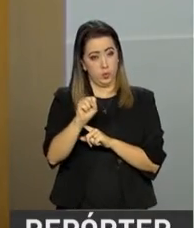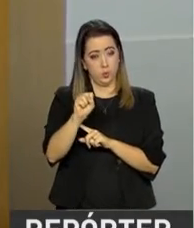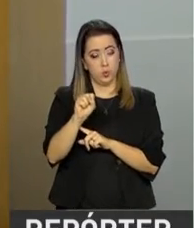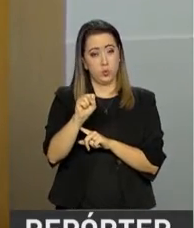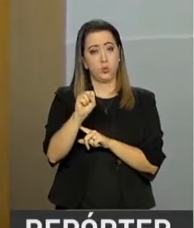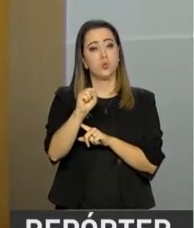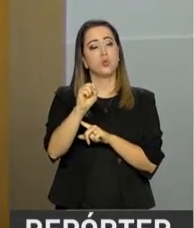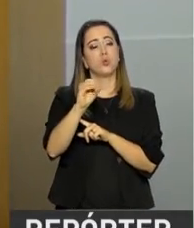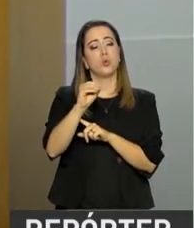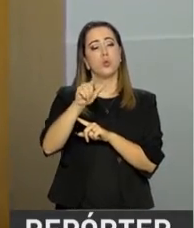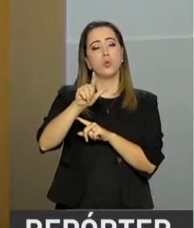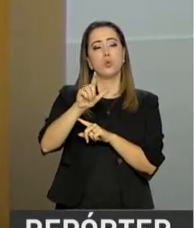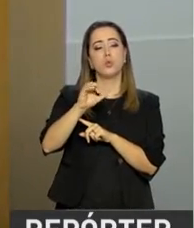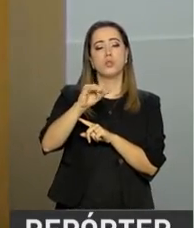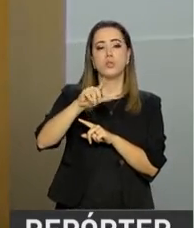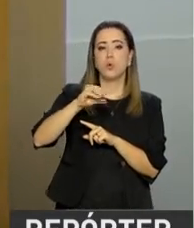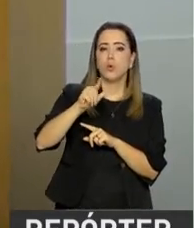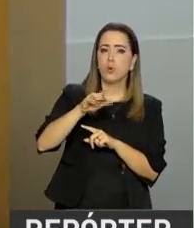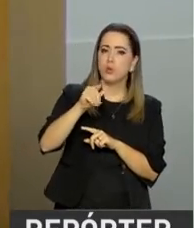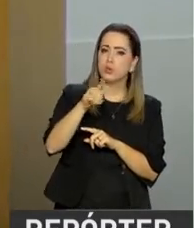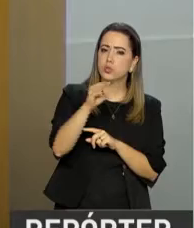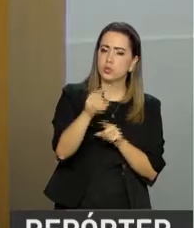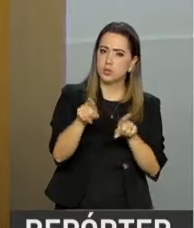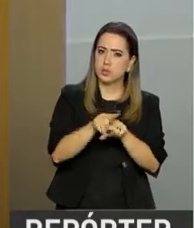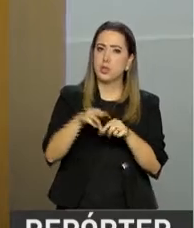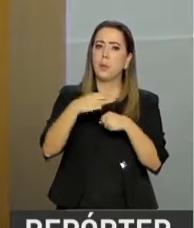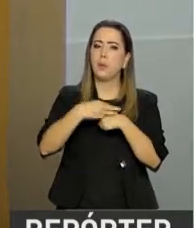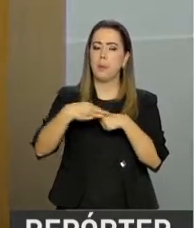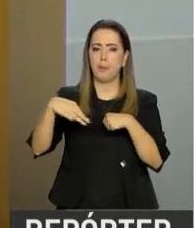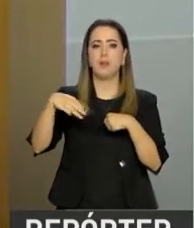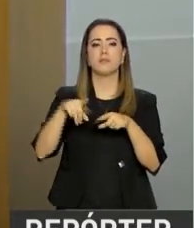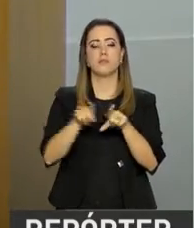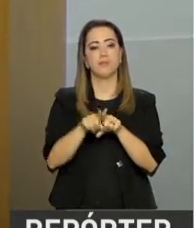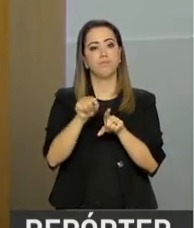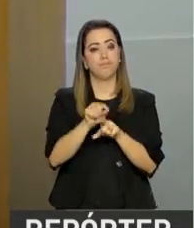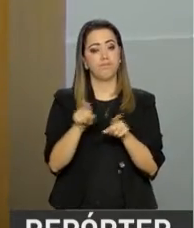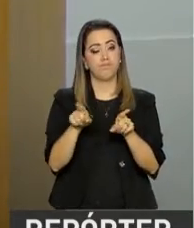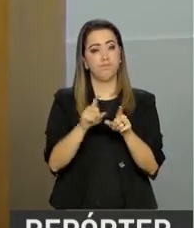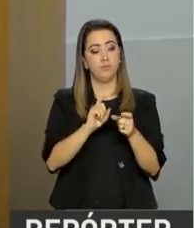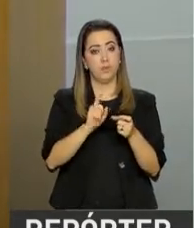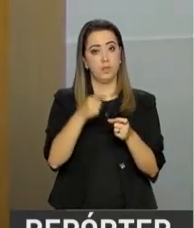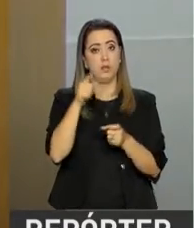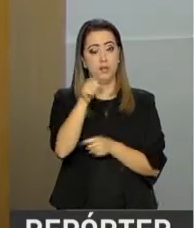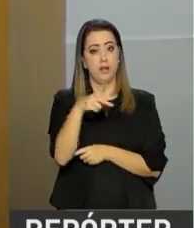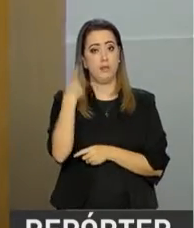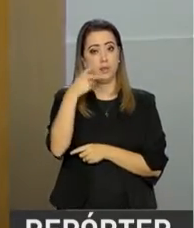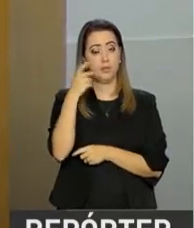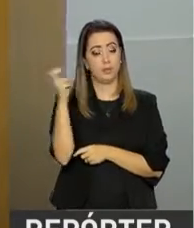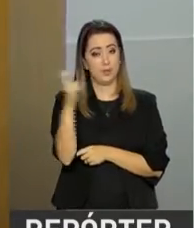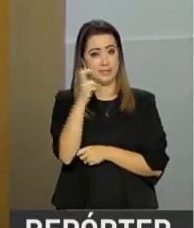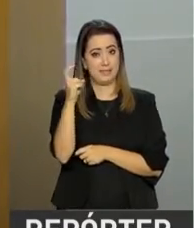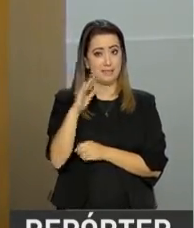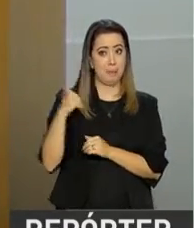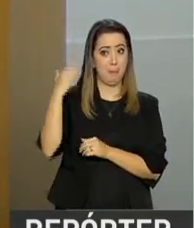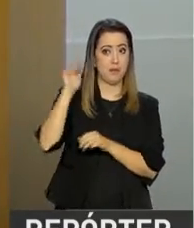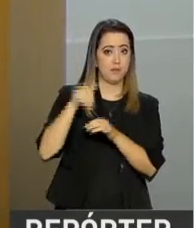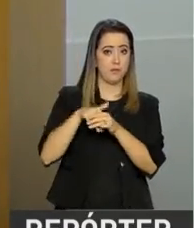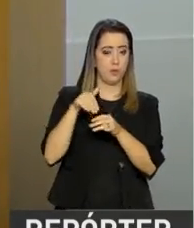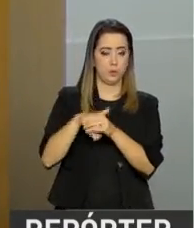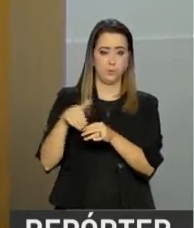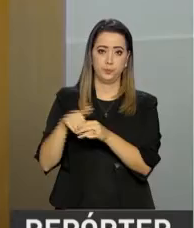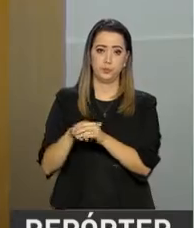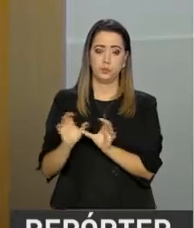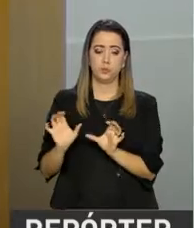pública. Nas eleições municipais de 2016, Marielle foi a quinta vereadora com o maior número de votos. Ela era filiada ao